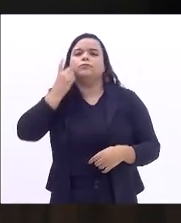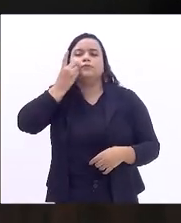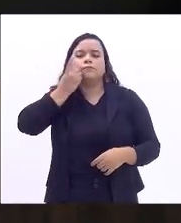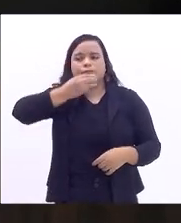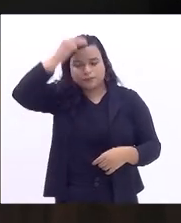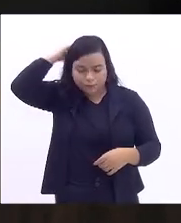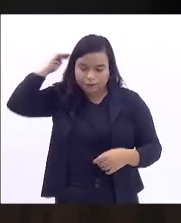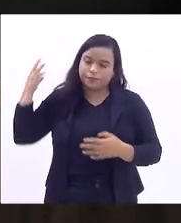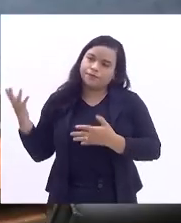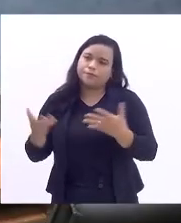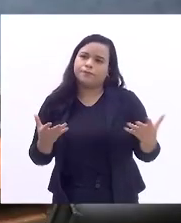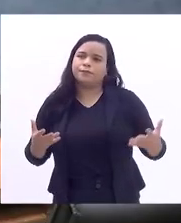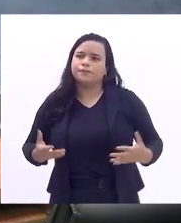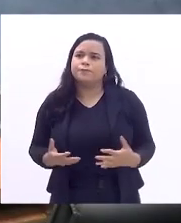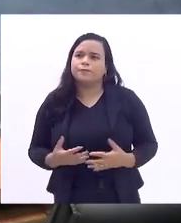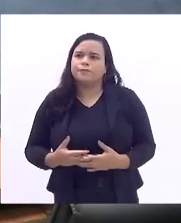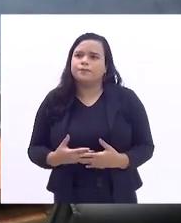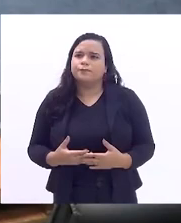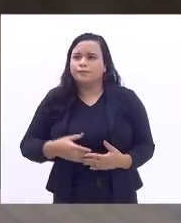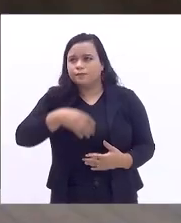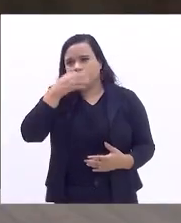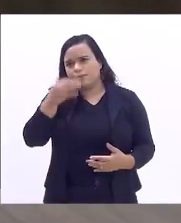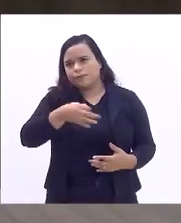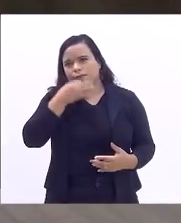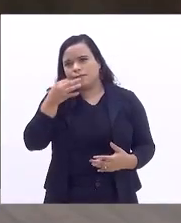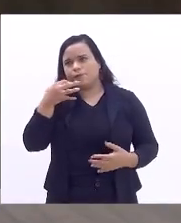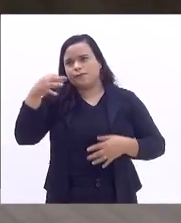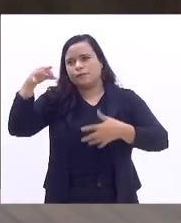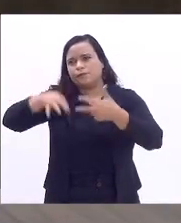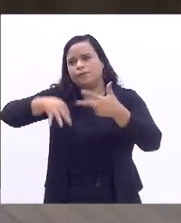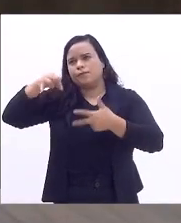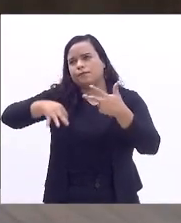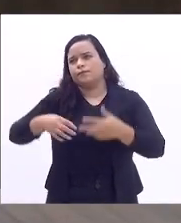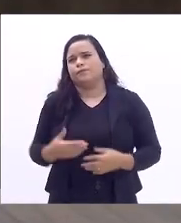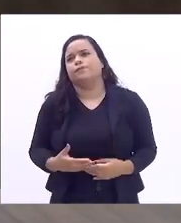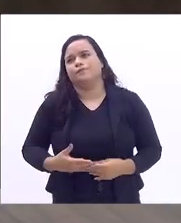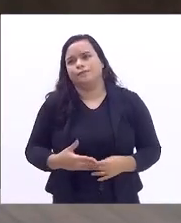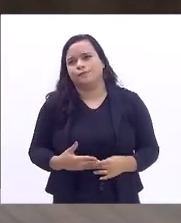Pacheco pela juridicidade